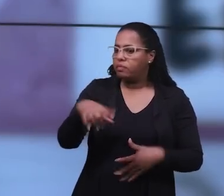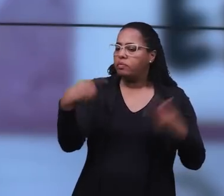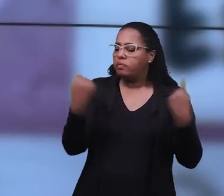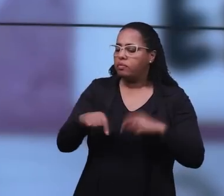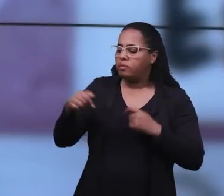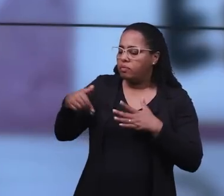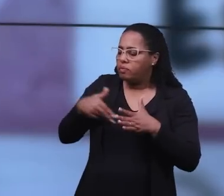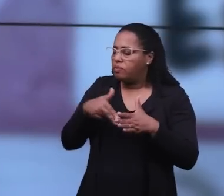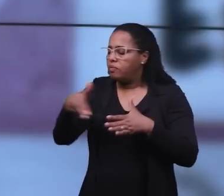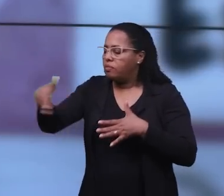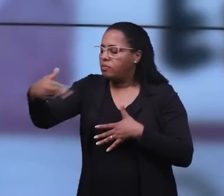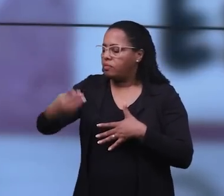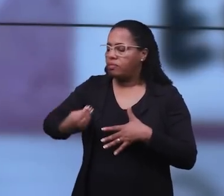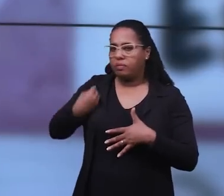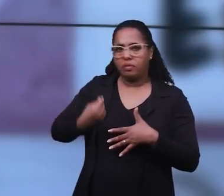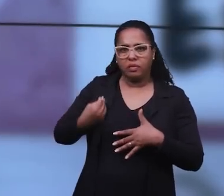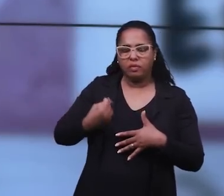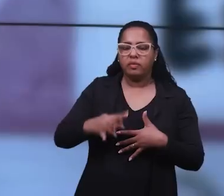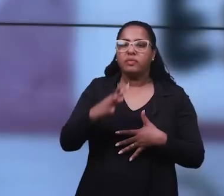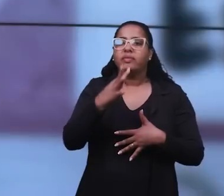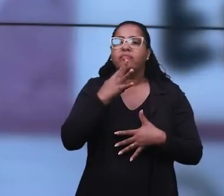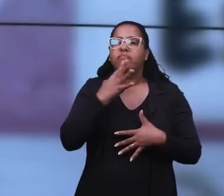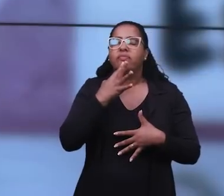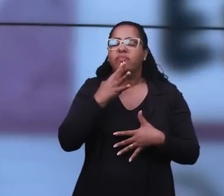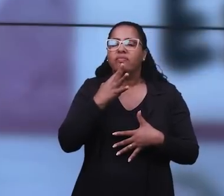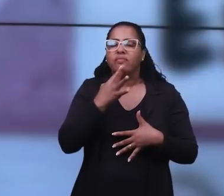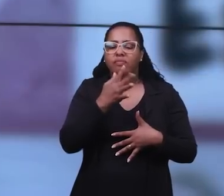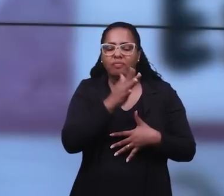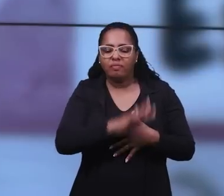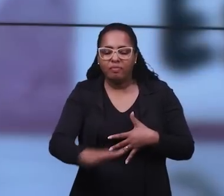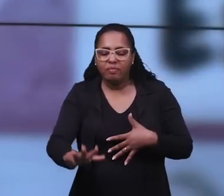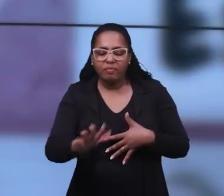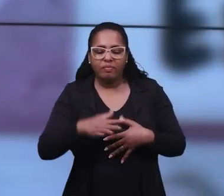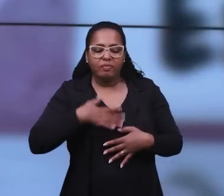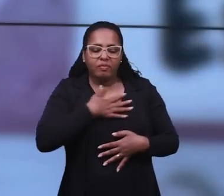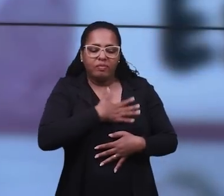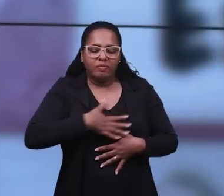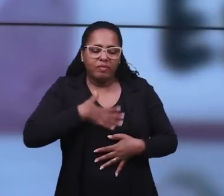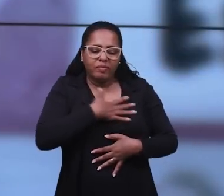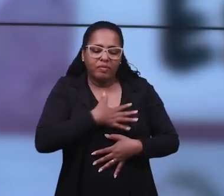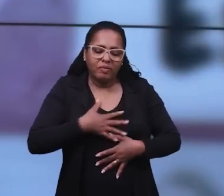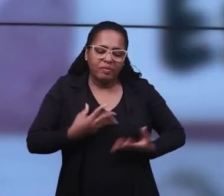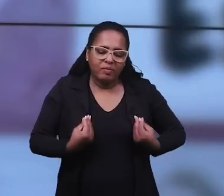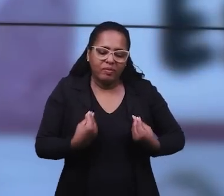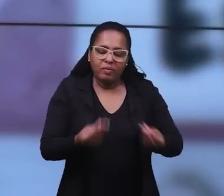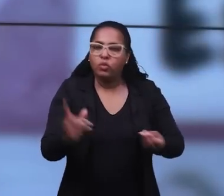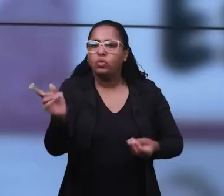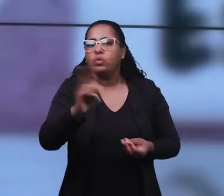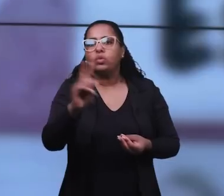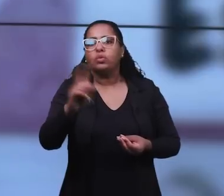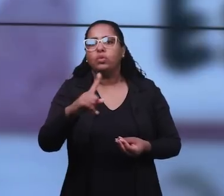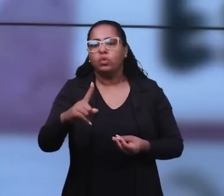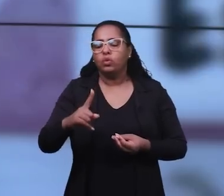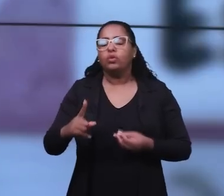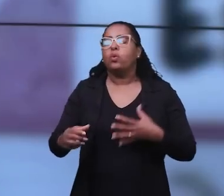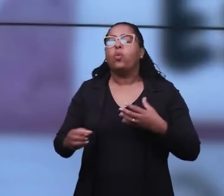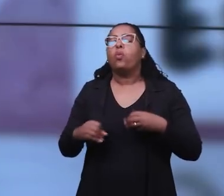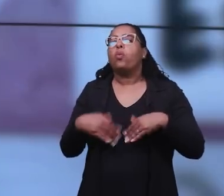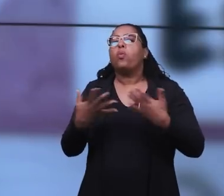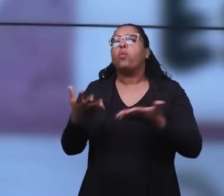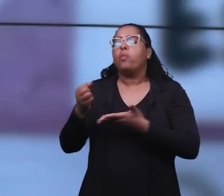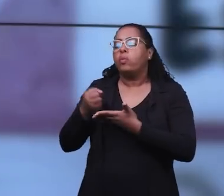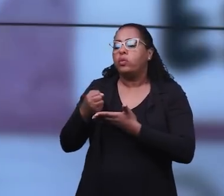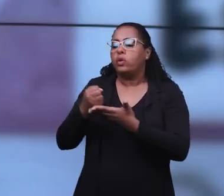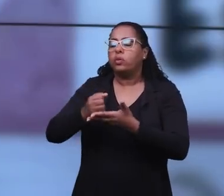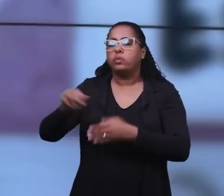andar. Conhecer a criança não é satisfazer os seus desejos, mas compreender quais recursos você usará